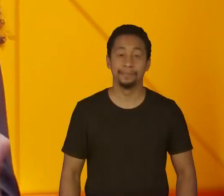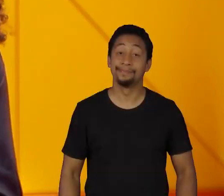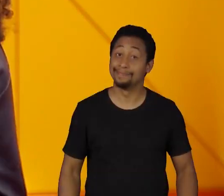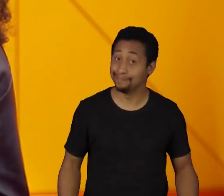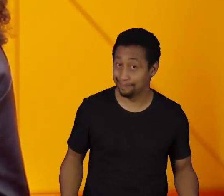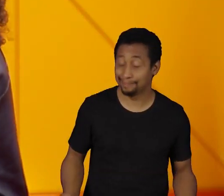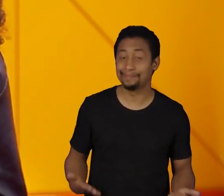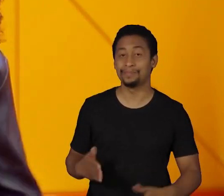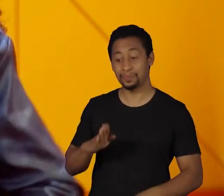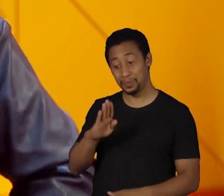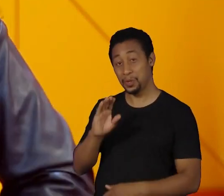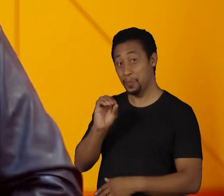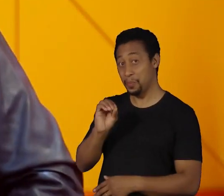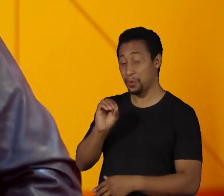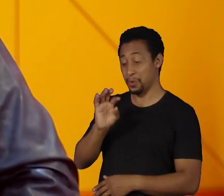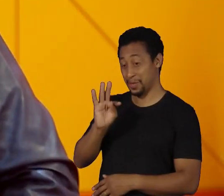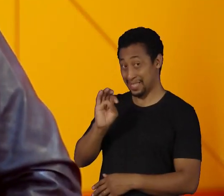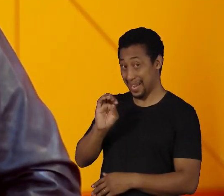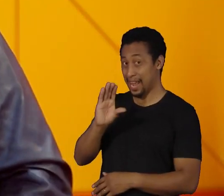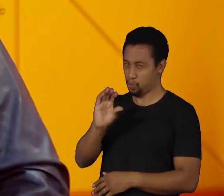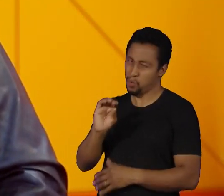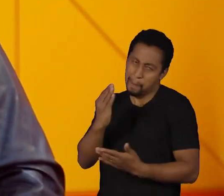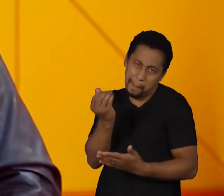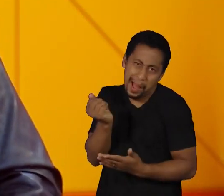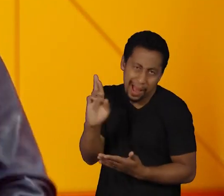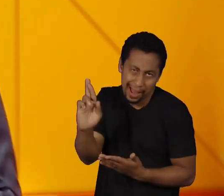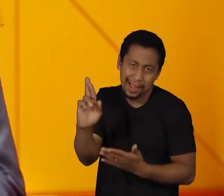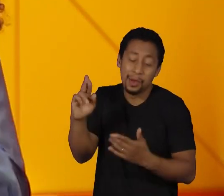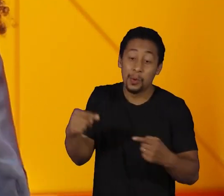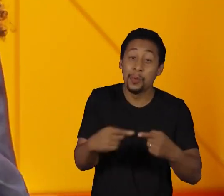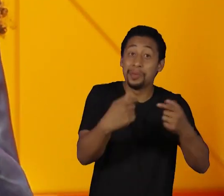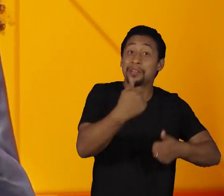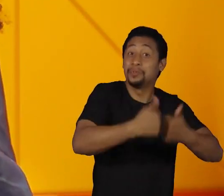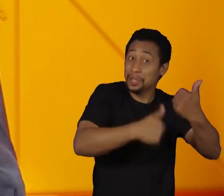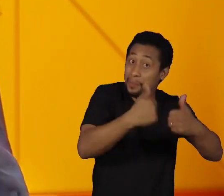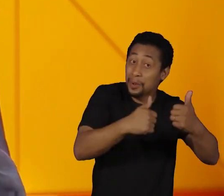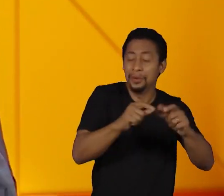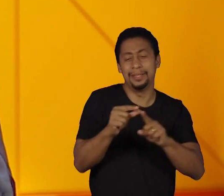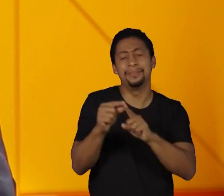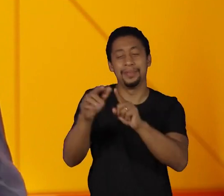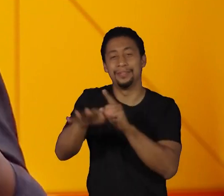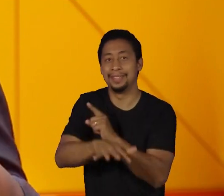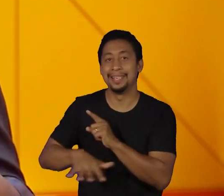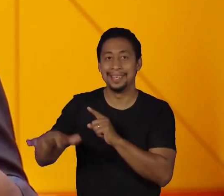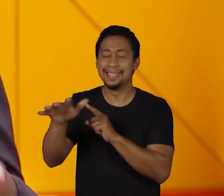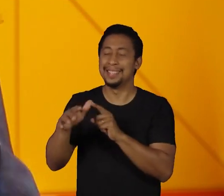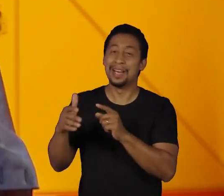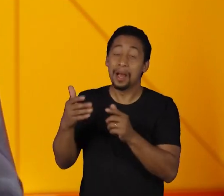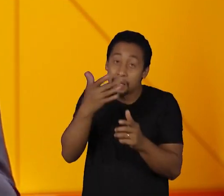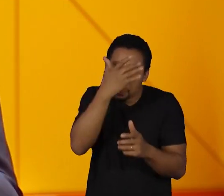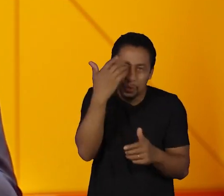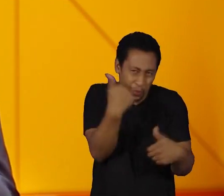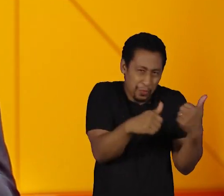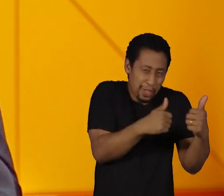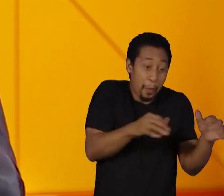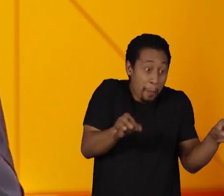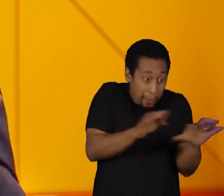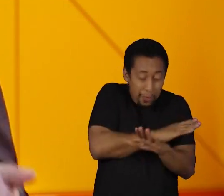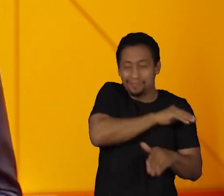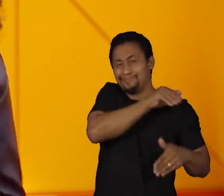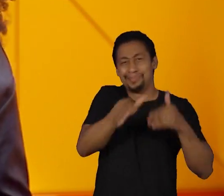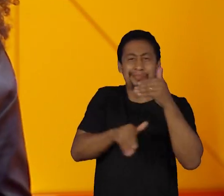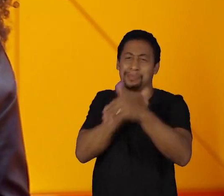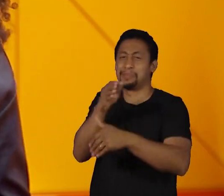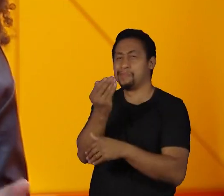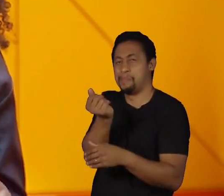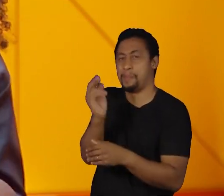Boteco e futebol são duas coisas que combinam, e na periferia, esse encontro é mais que bebedeira. Na mesa do bar, a